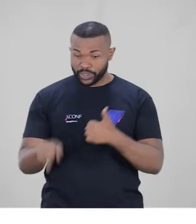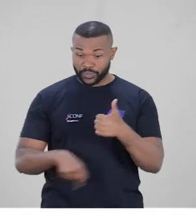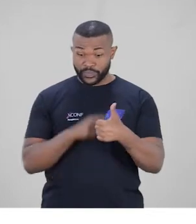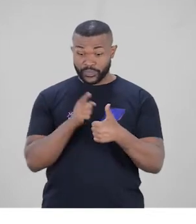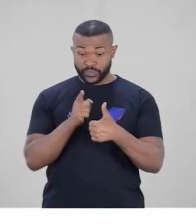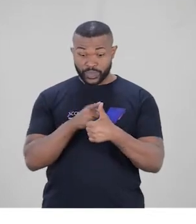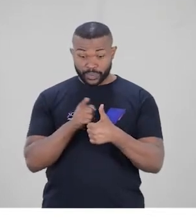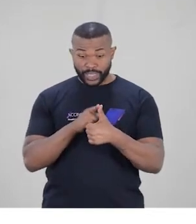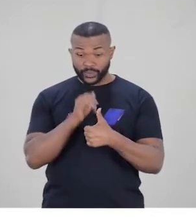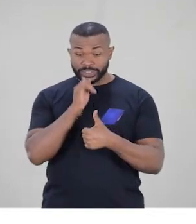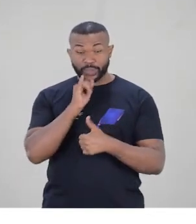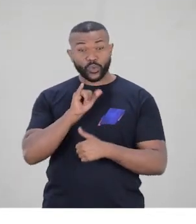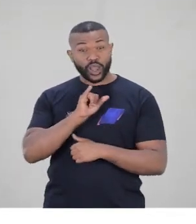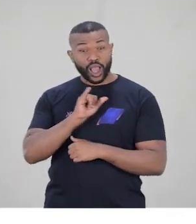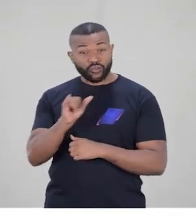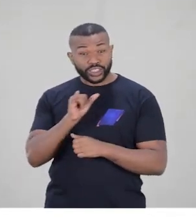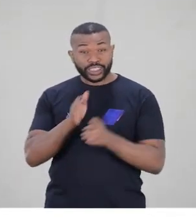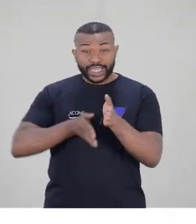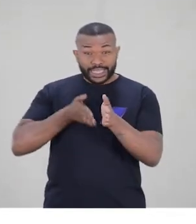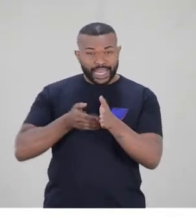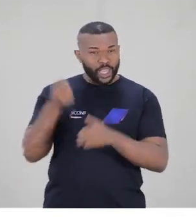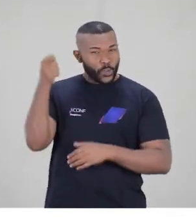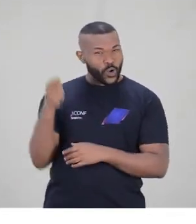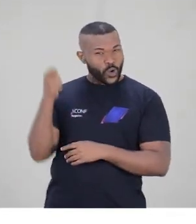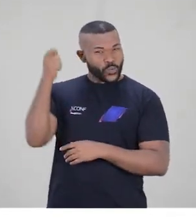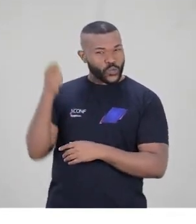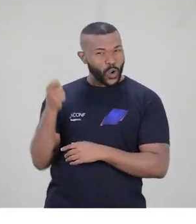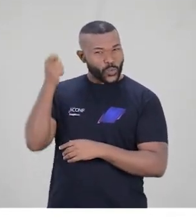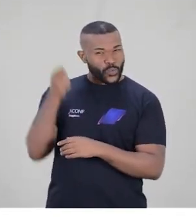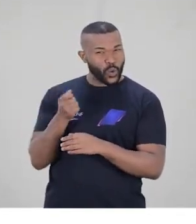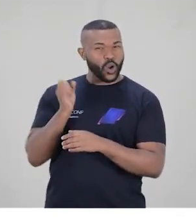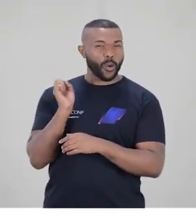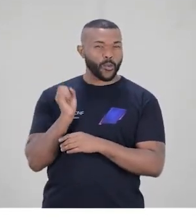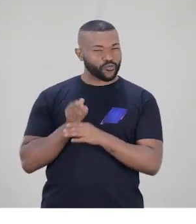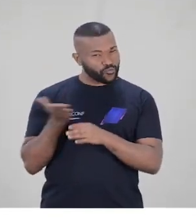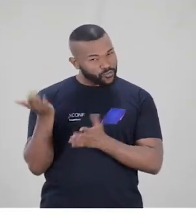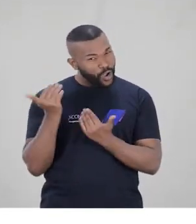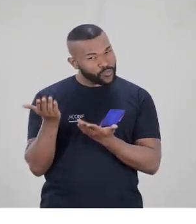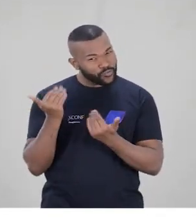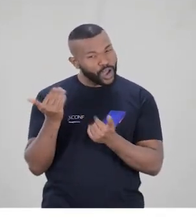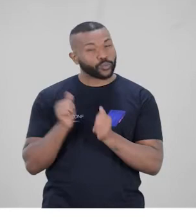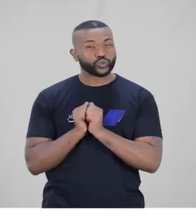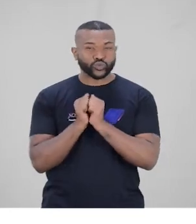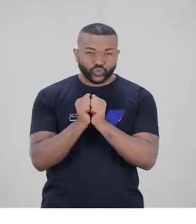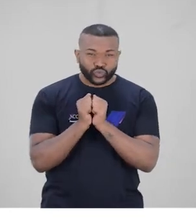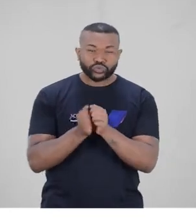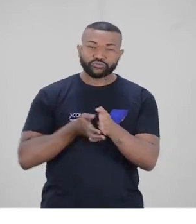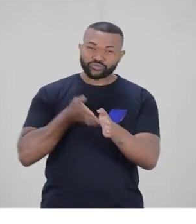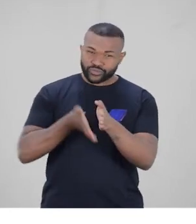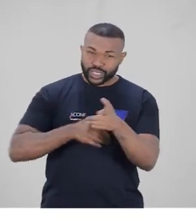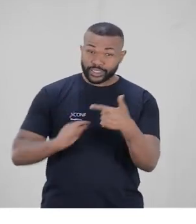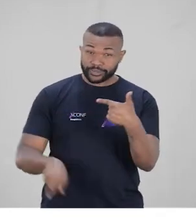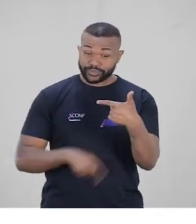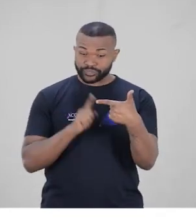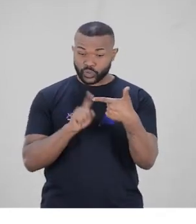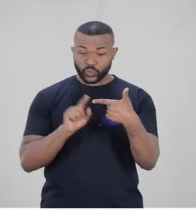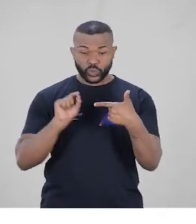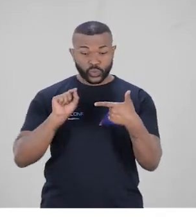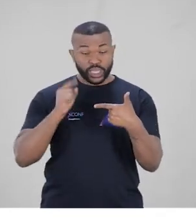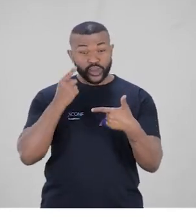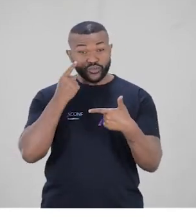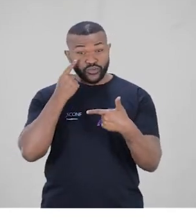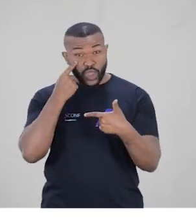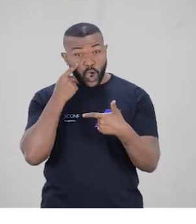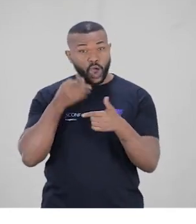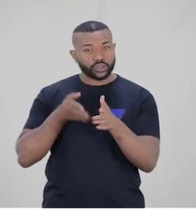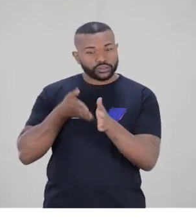Primeiro GIF, ele está avisando ali que o trem está pronto para partir, então todos a bordo, vamos sair com esse trem. Segundo GIF,